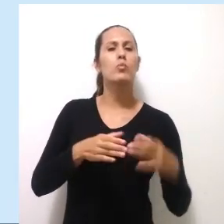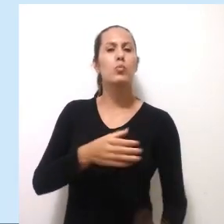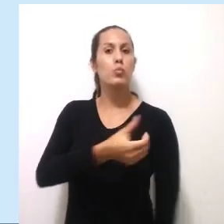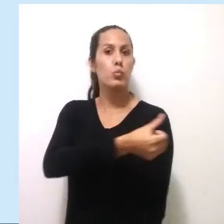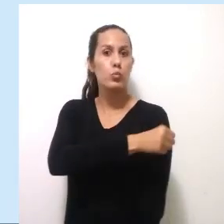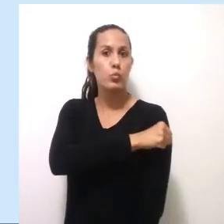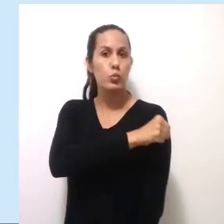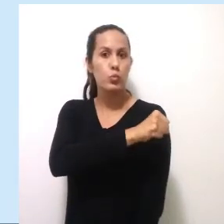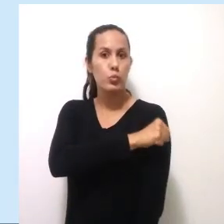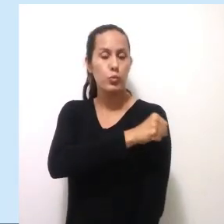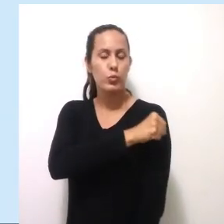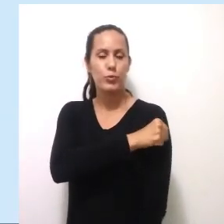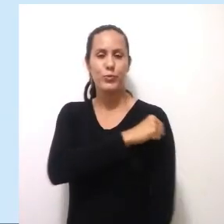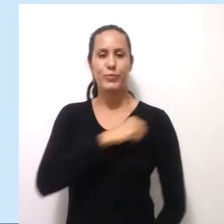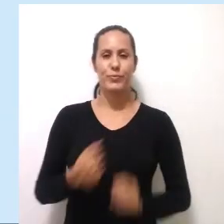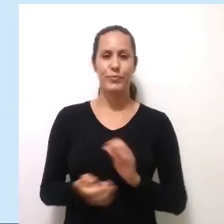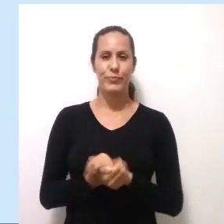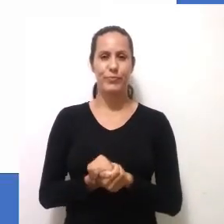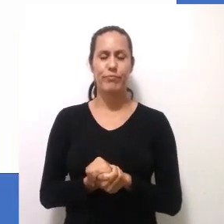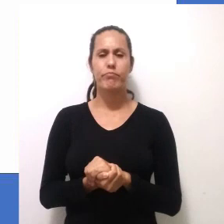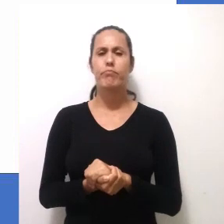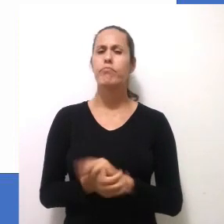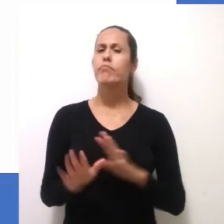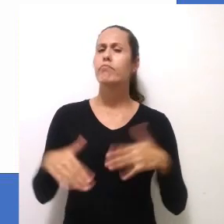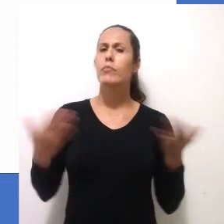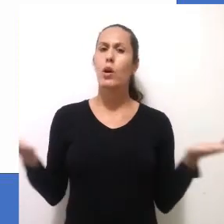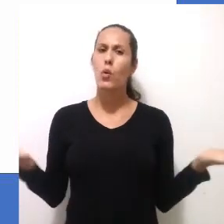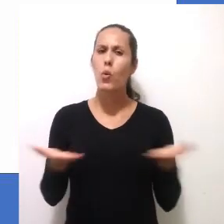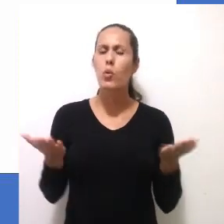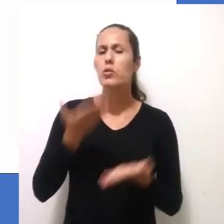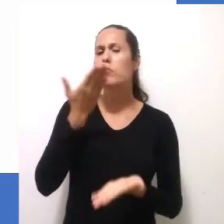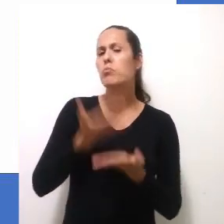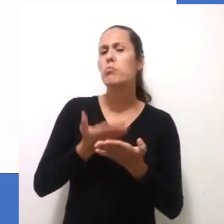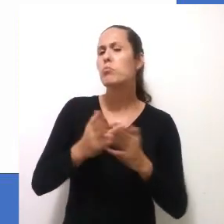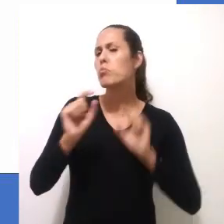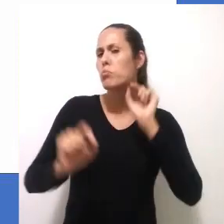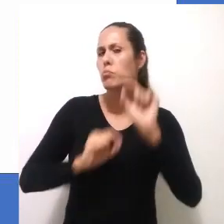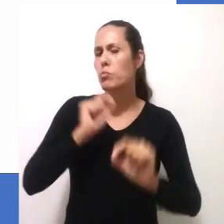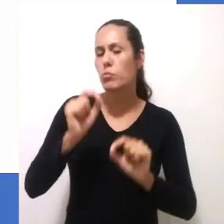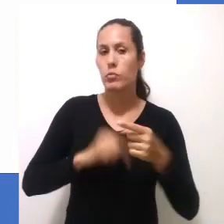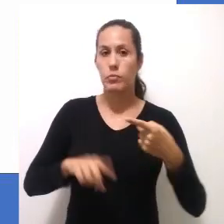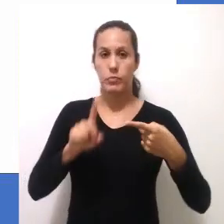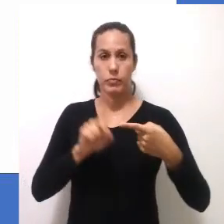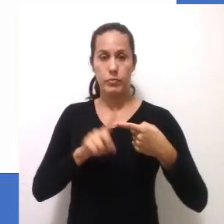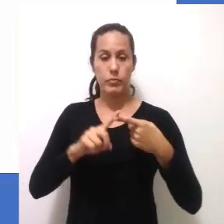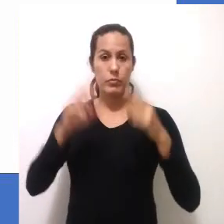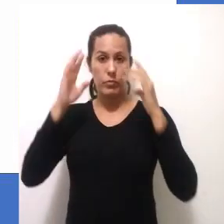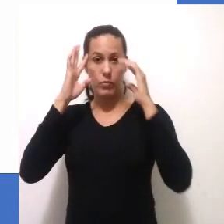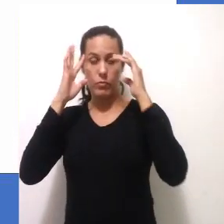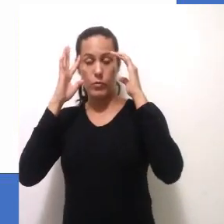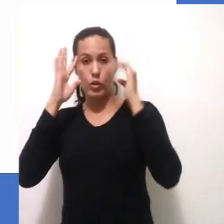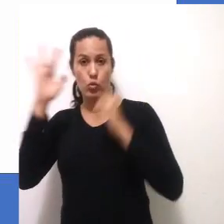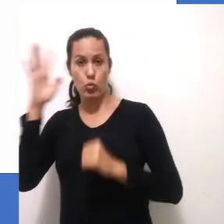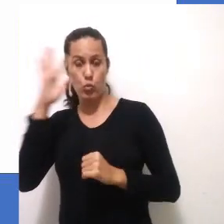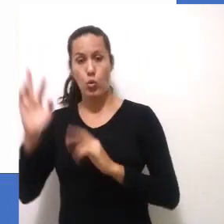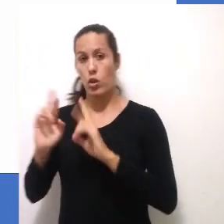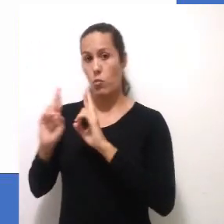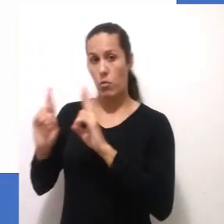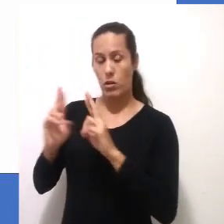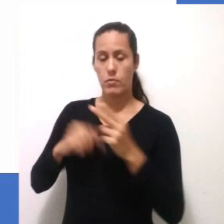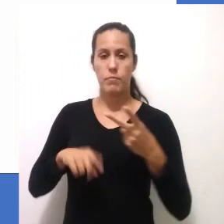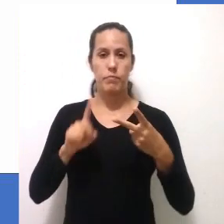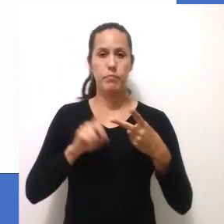8º ano do ensino fundamental. E o que é que a gente vai ver? Dreams and hope, sonhos e